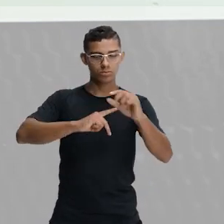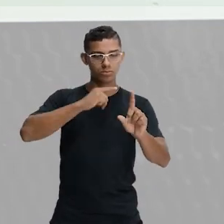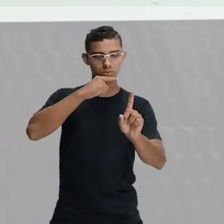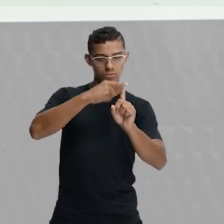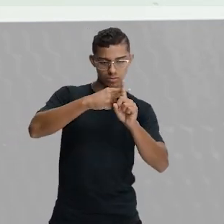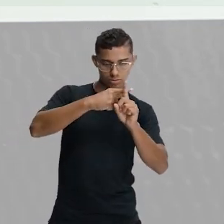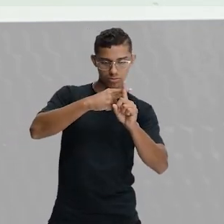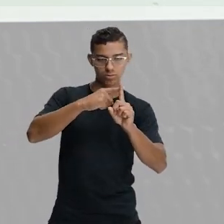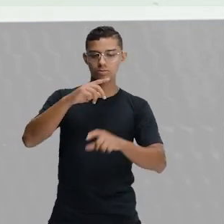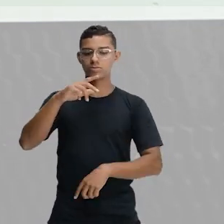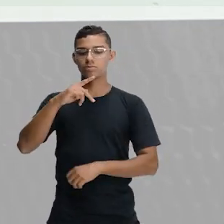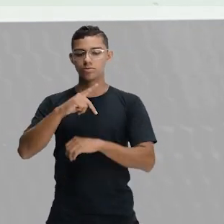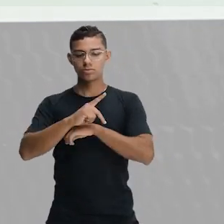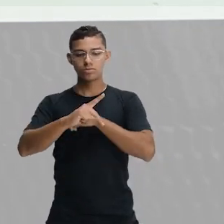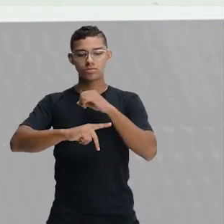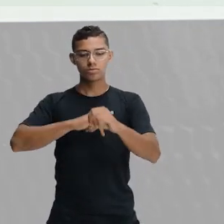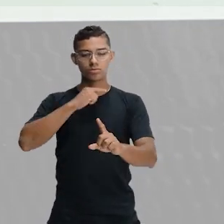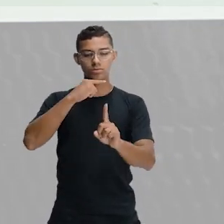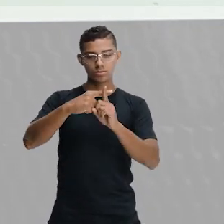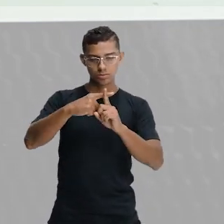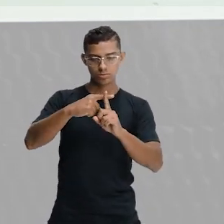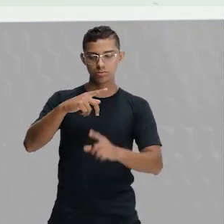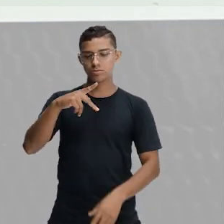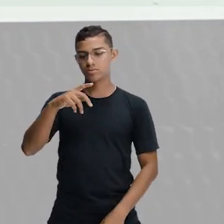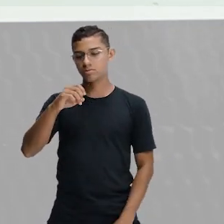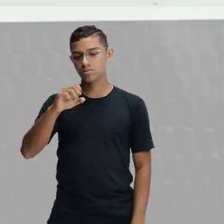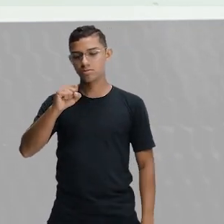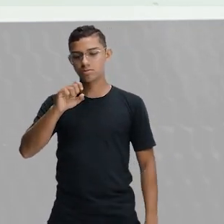positivas, né, cargas positivas,